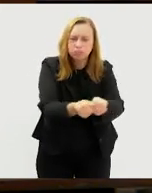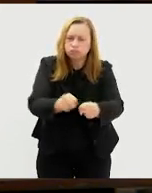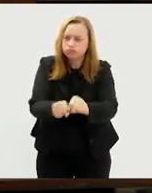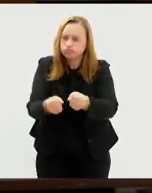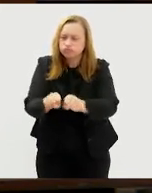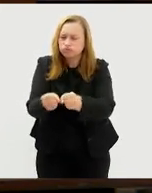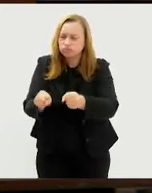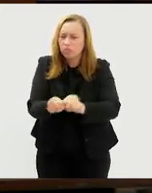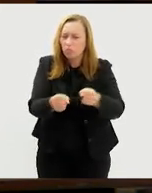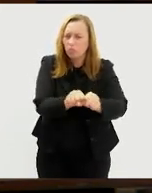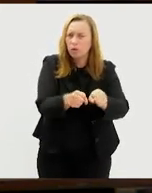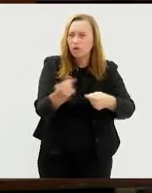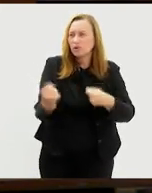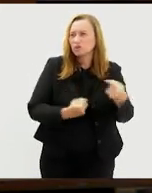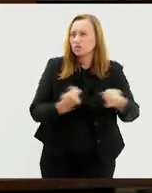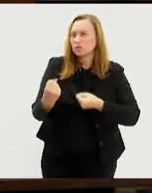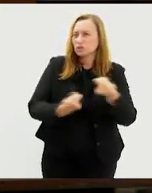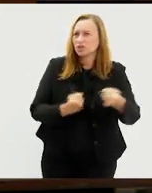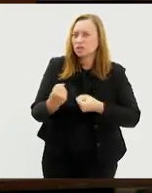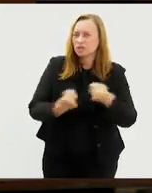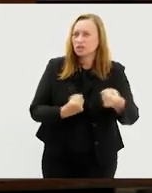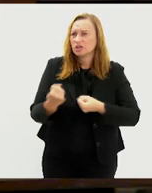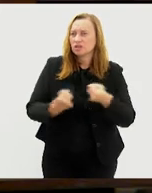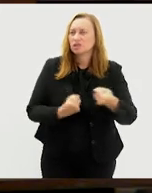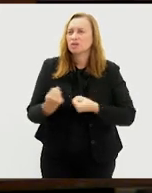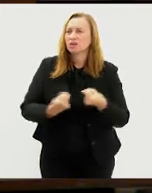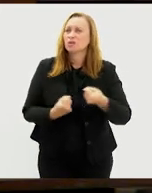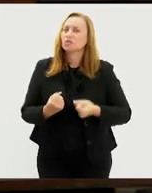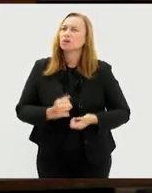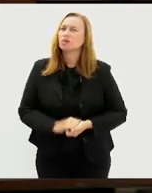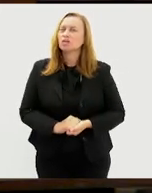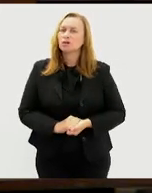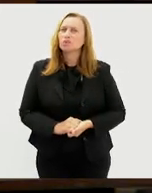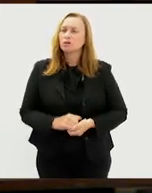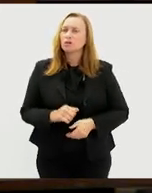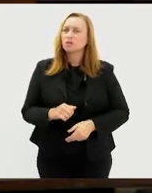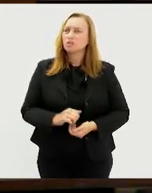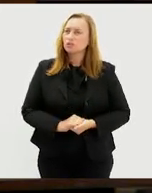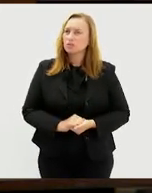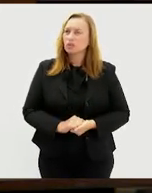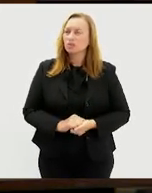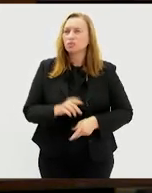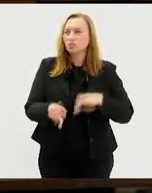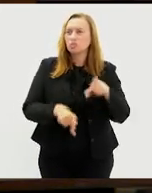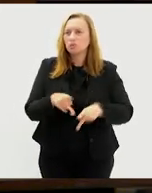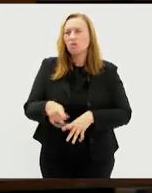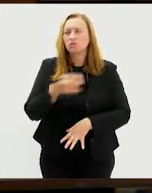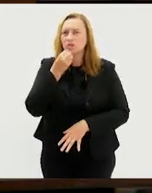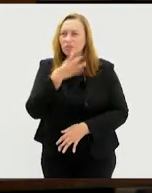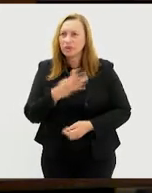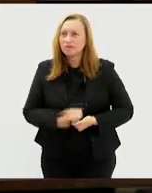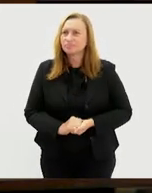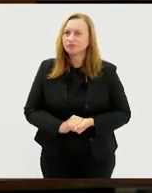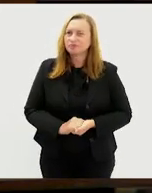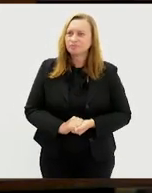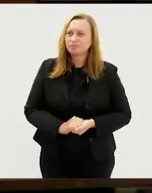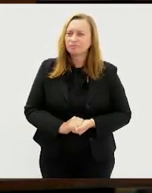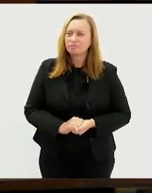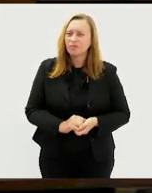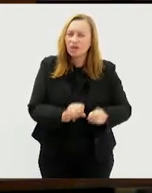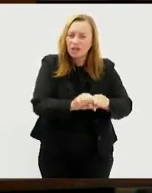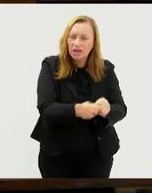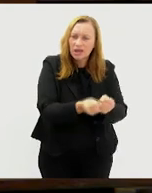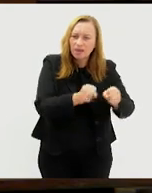eles rebocam o carro da população de bem levam pro Pátio deterioram